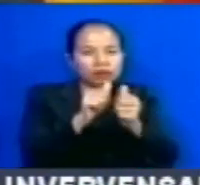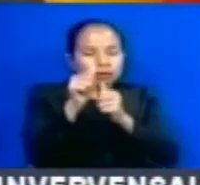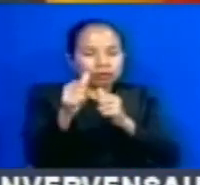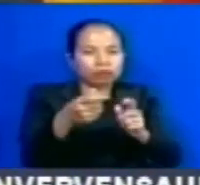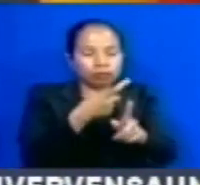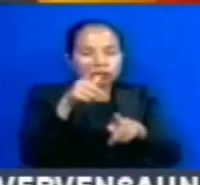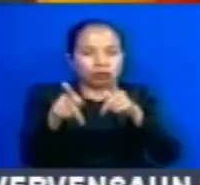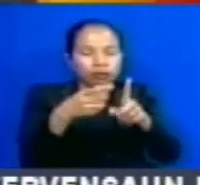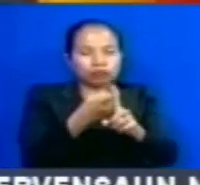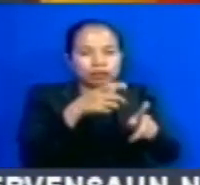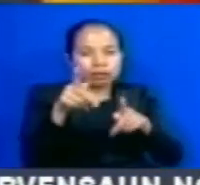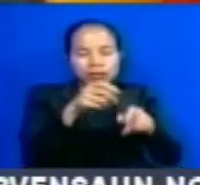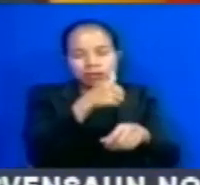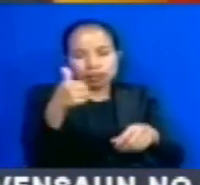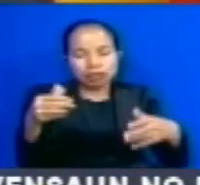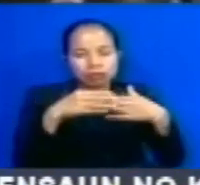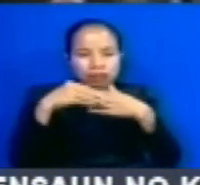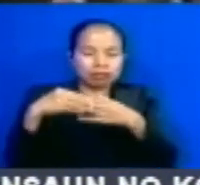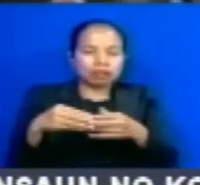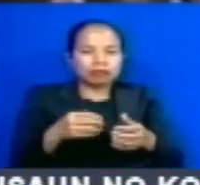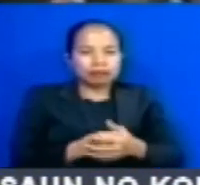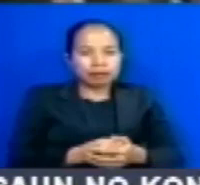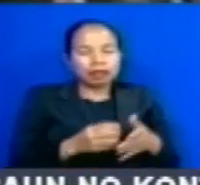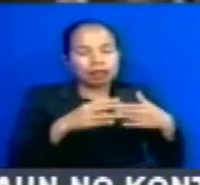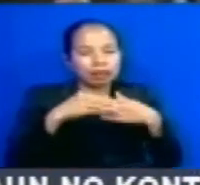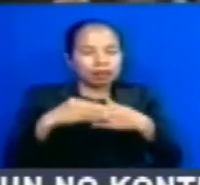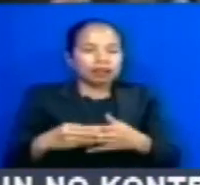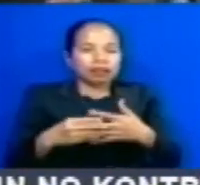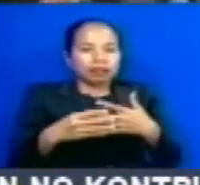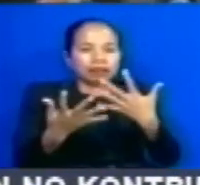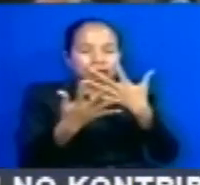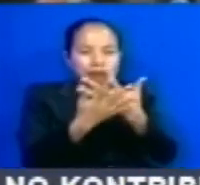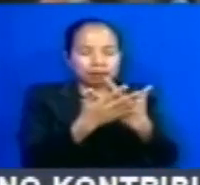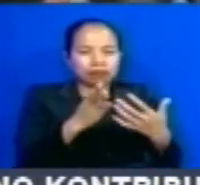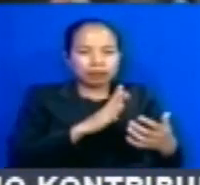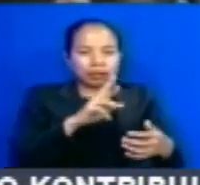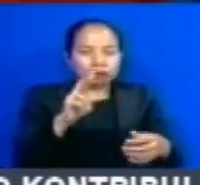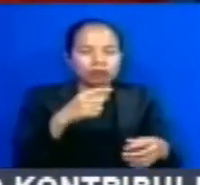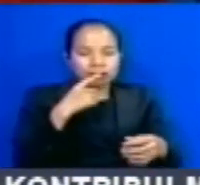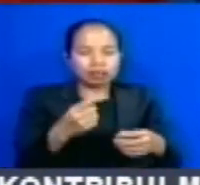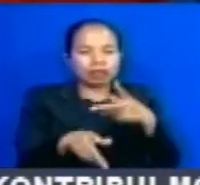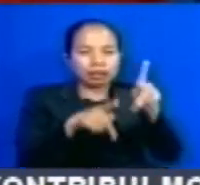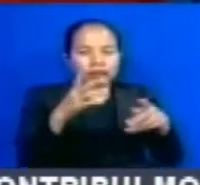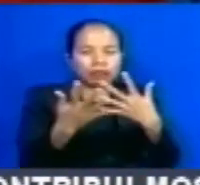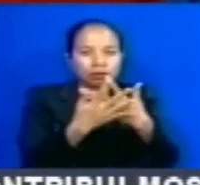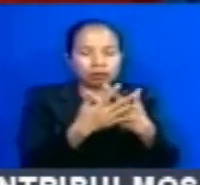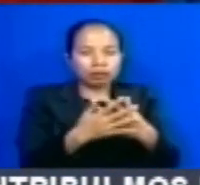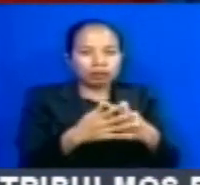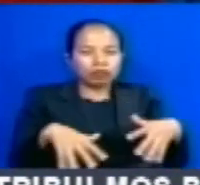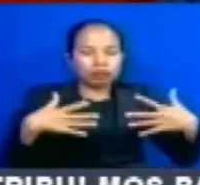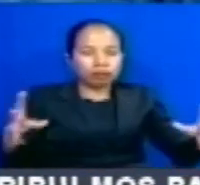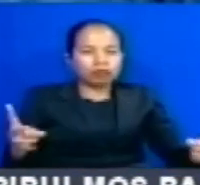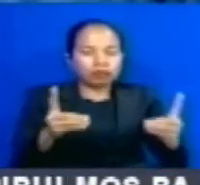idane husi emaselo kunya ukung kruat. Líder prisional Becora ne salienta. Prisioneiros e a prisão Becora luta contra a